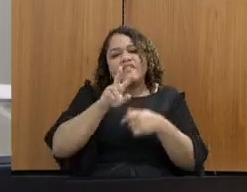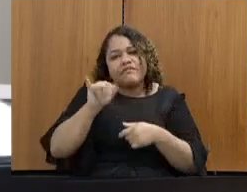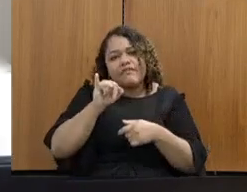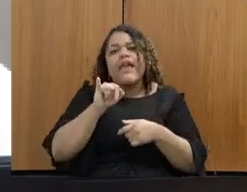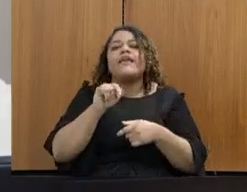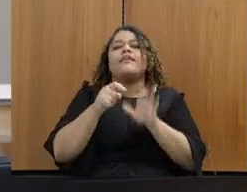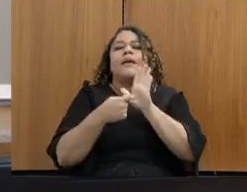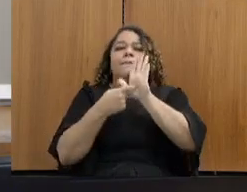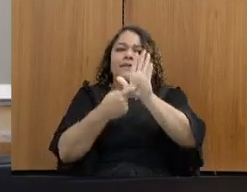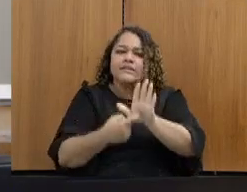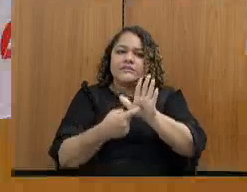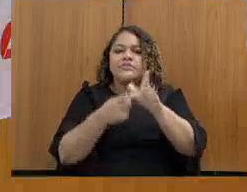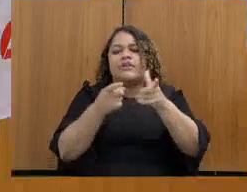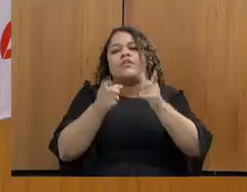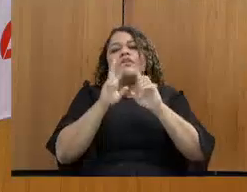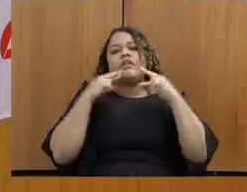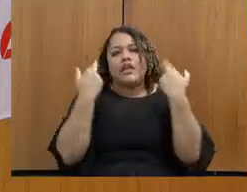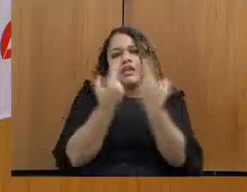Comunicações